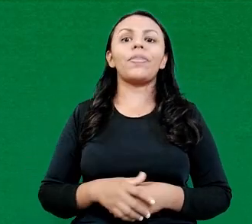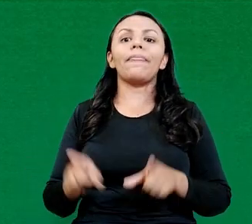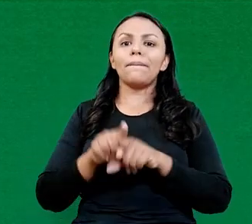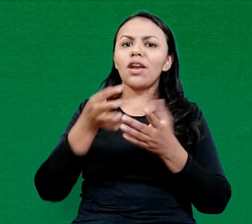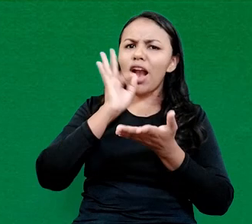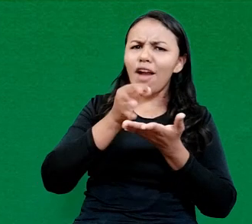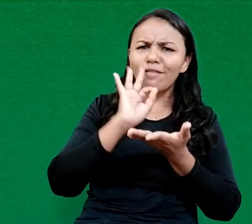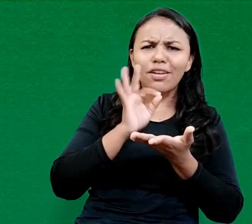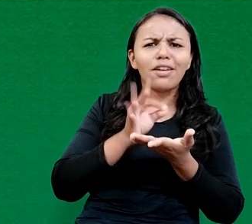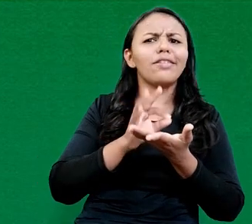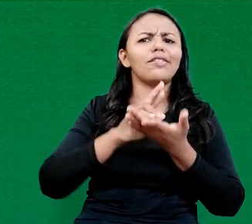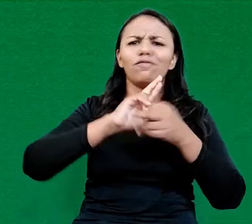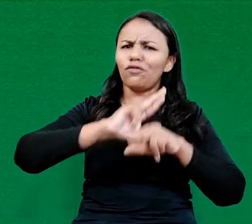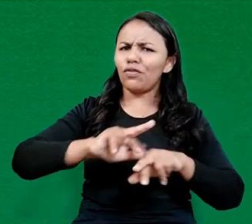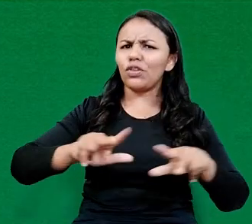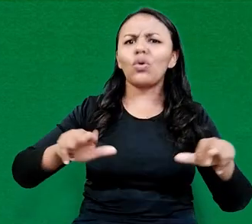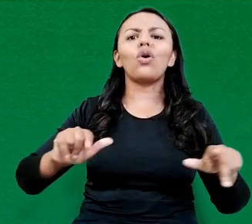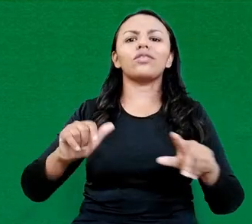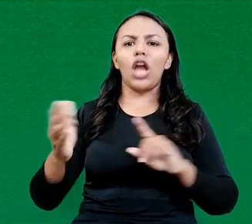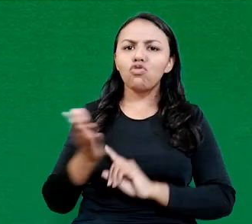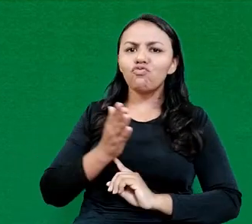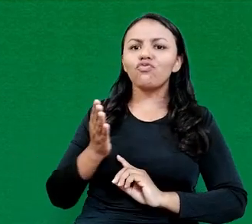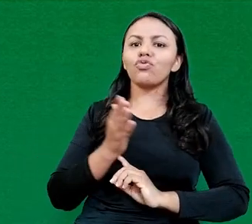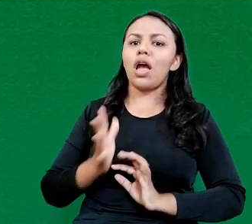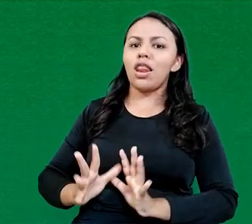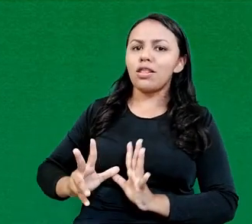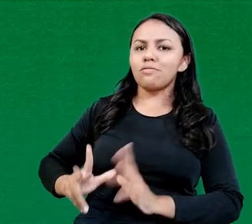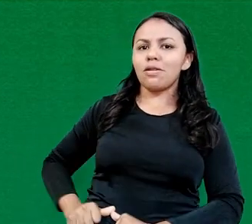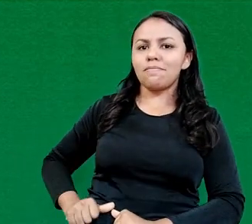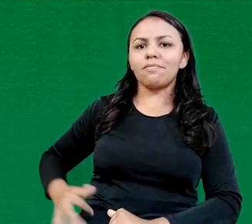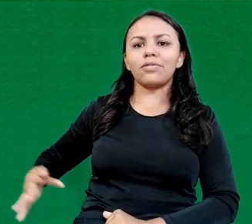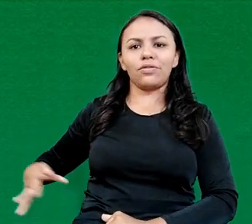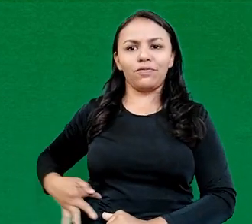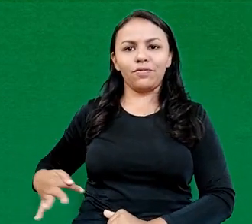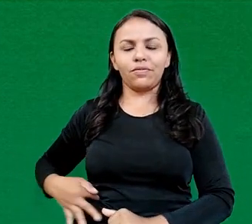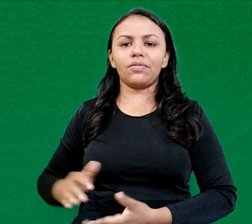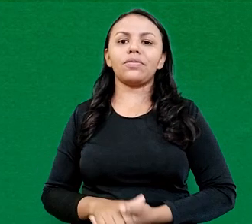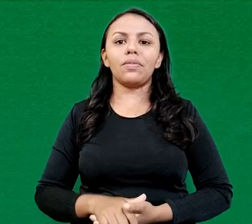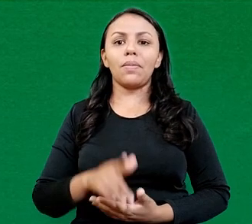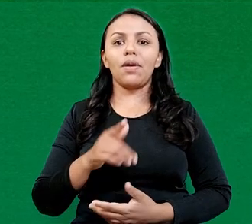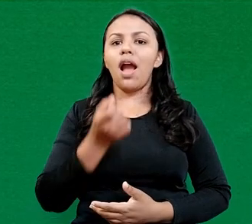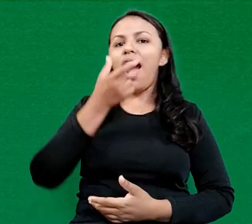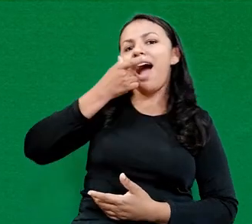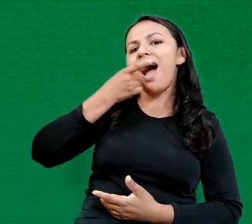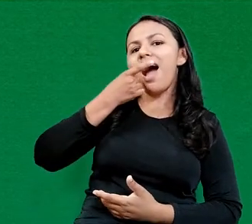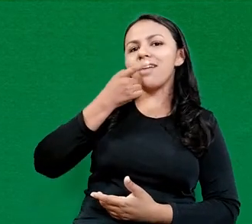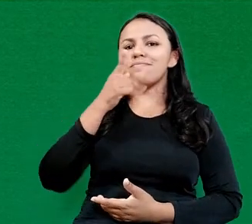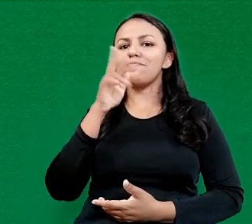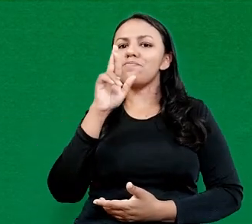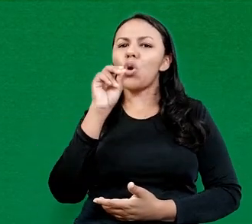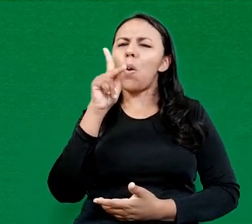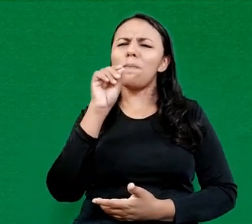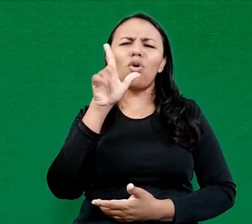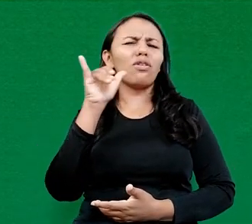nos oferta vários compostos que melhoram a detoxificação hepática. Você tem o própolis, excelente, você pode